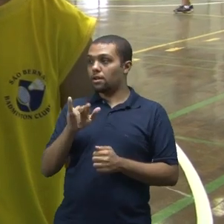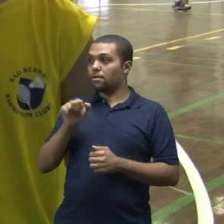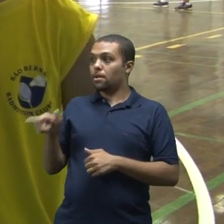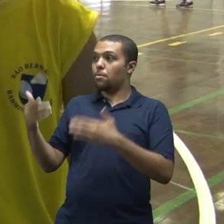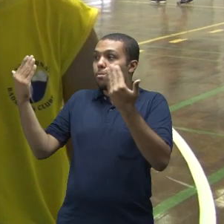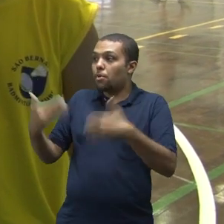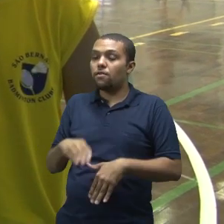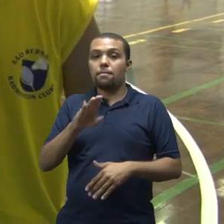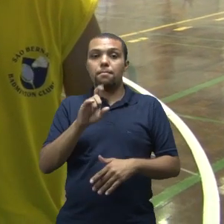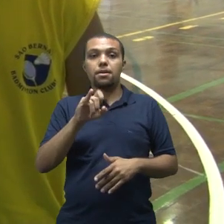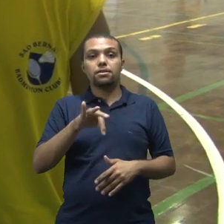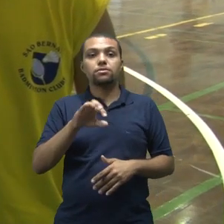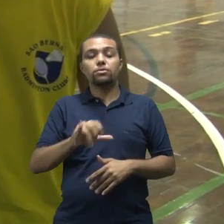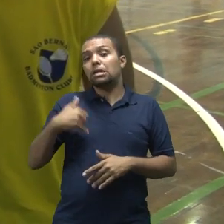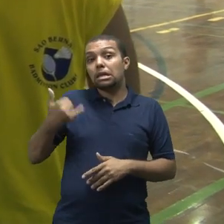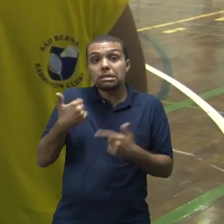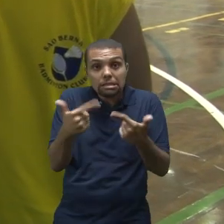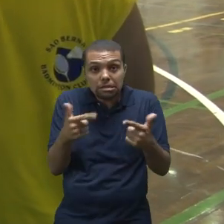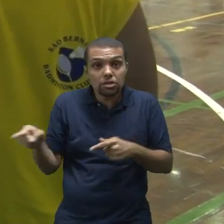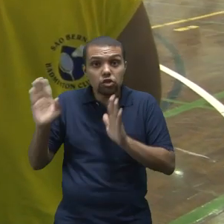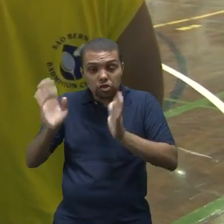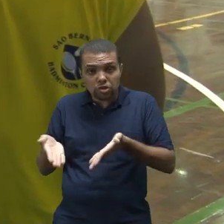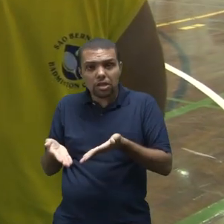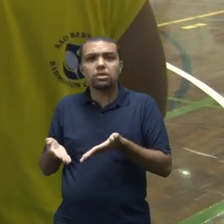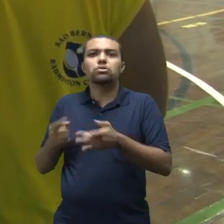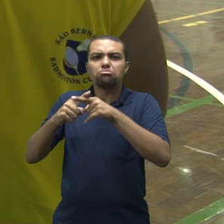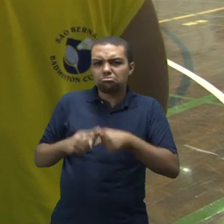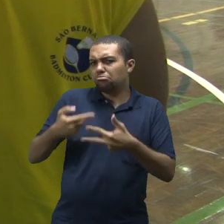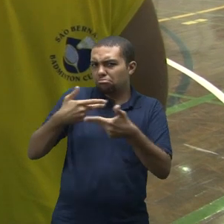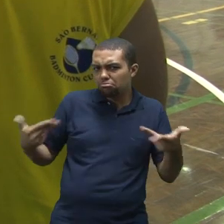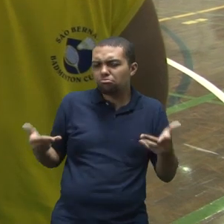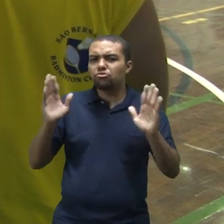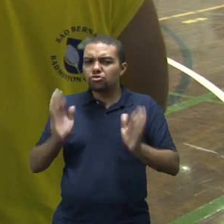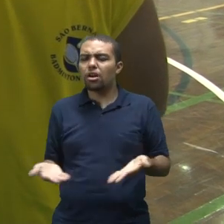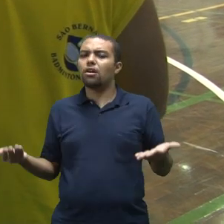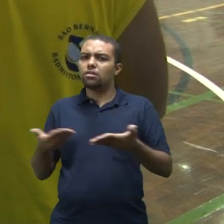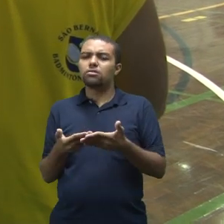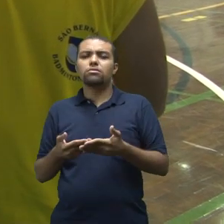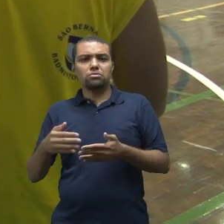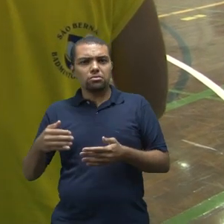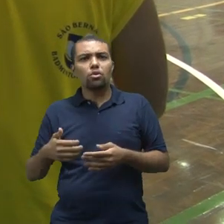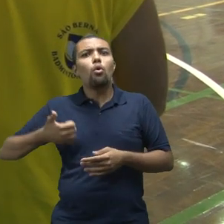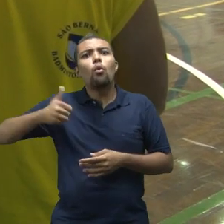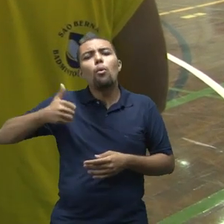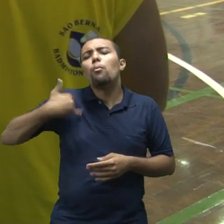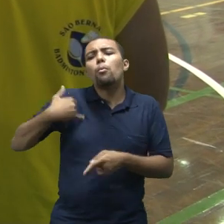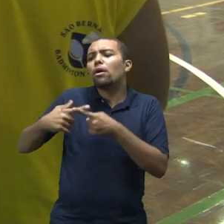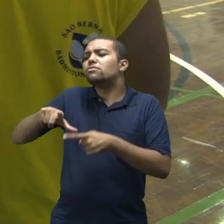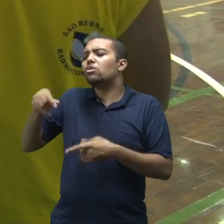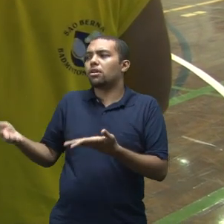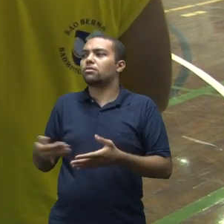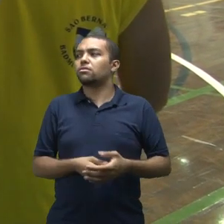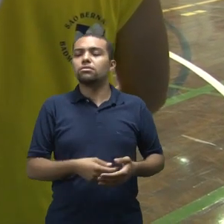Gabriel é a prova de que no badminton não tem idade para disputar. Você já passou por campeonatos, federado há pouco tempo. 11 anos, por que